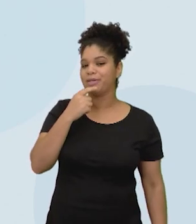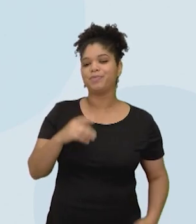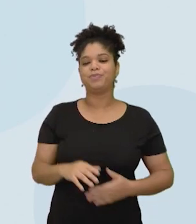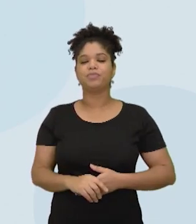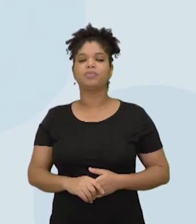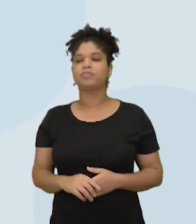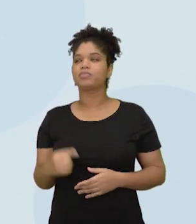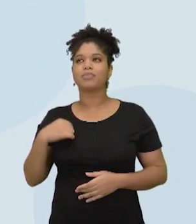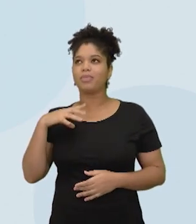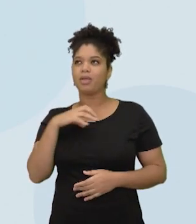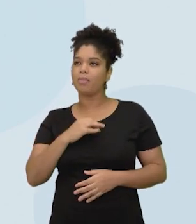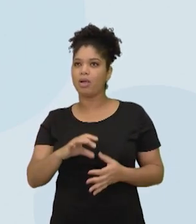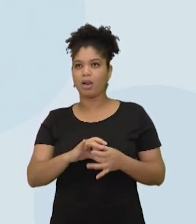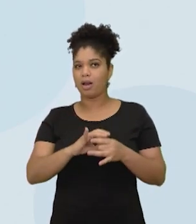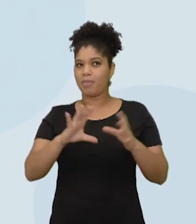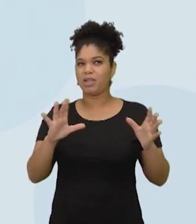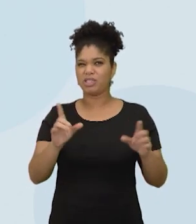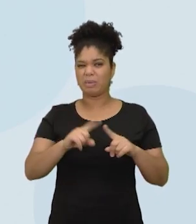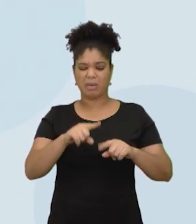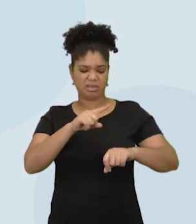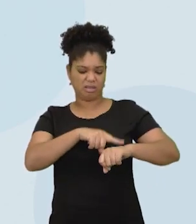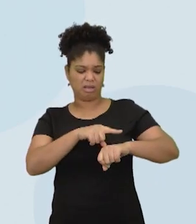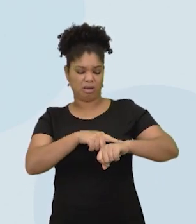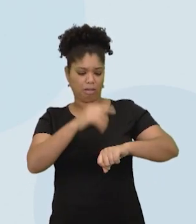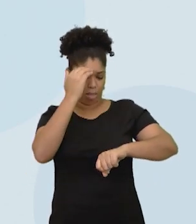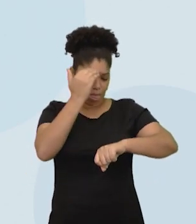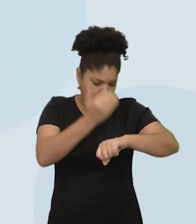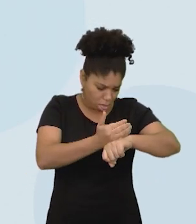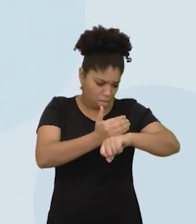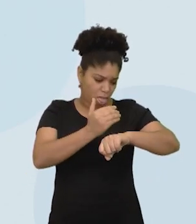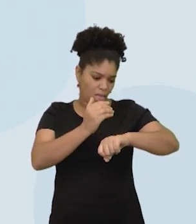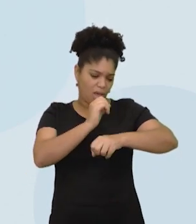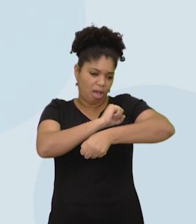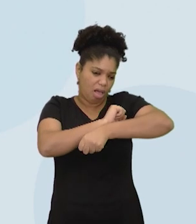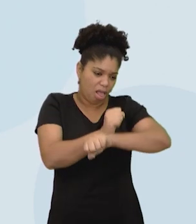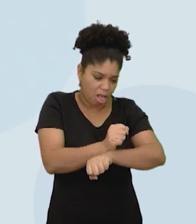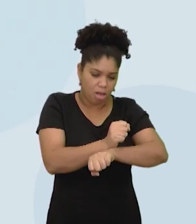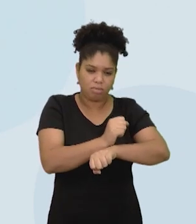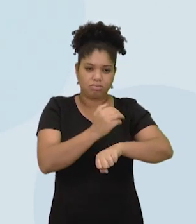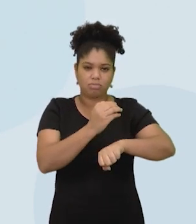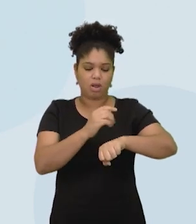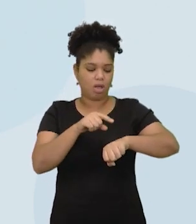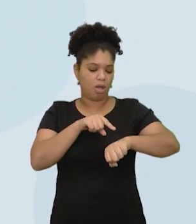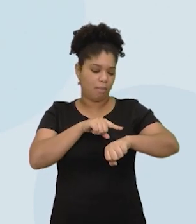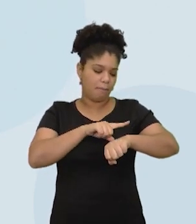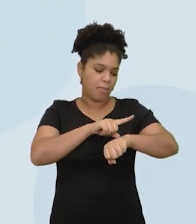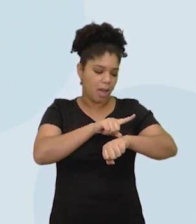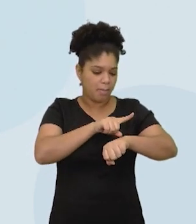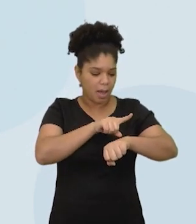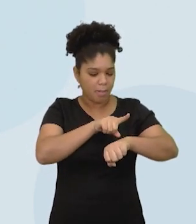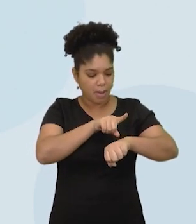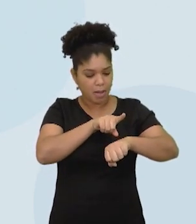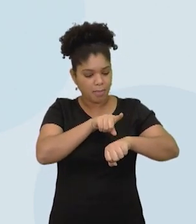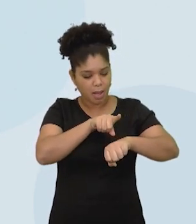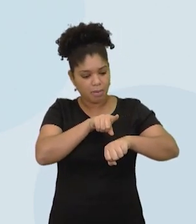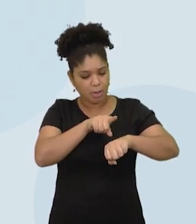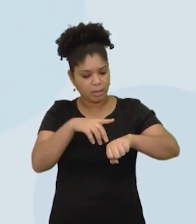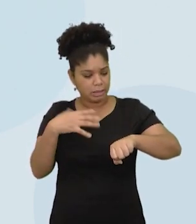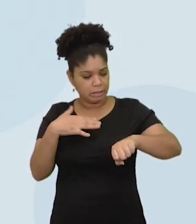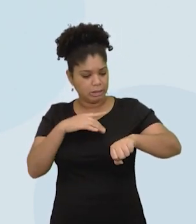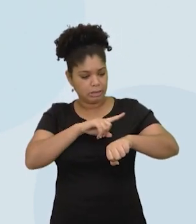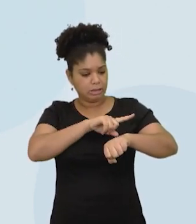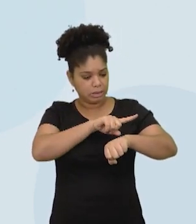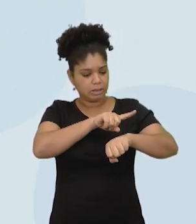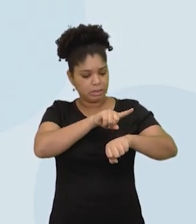modo algum que um homem se escravize ao seu relógio e regule as suas ações pelo movimento de uma pequena agulha de aço ou pelas oscilações